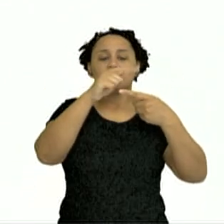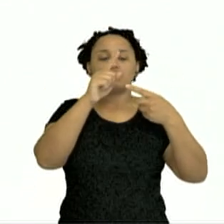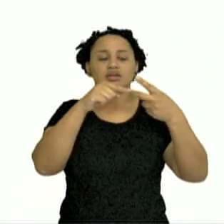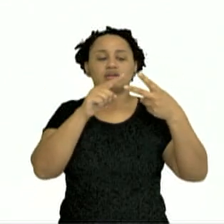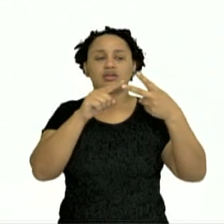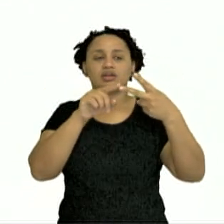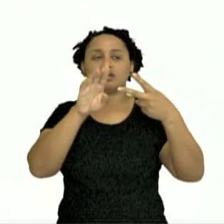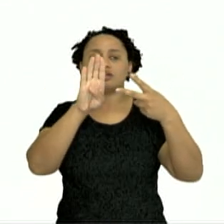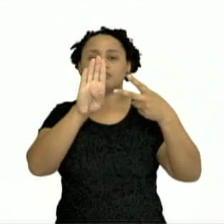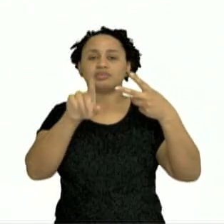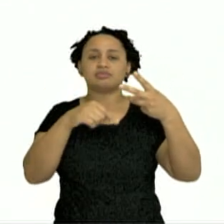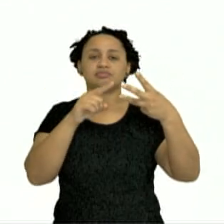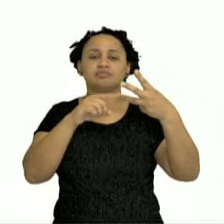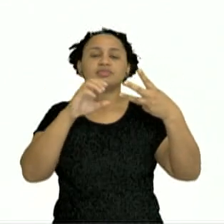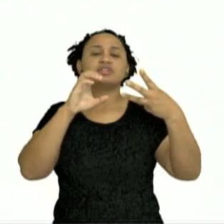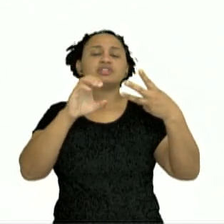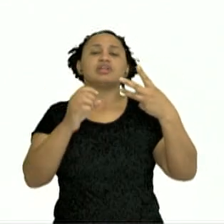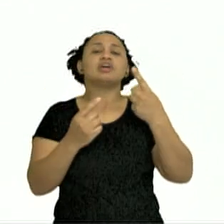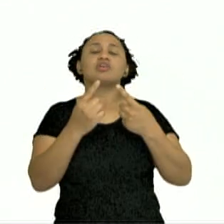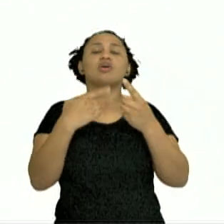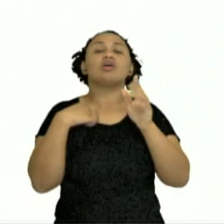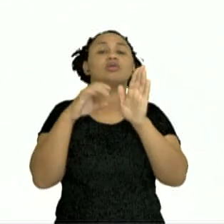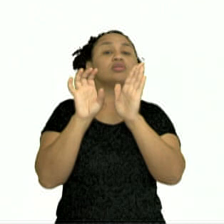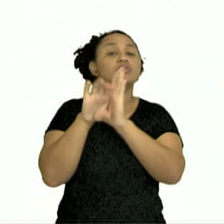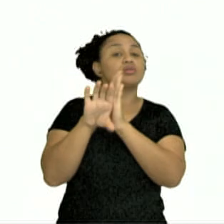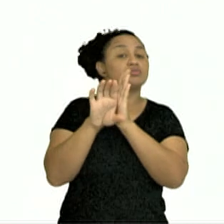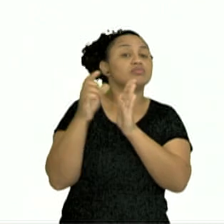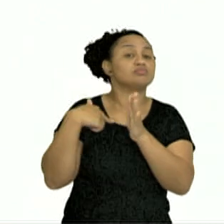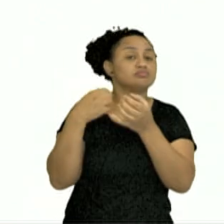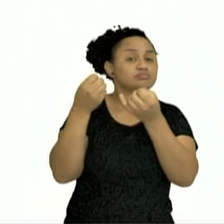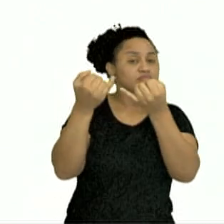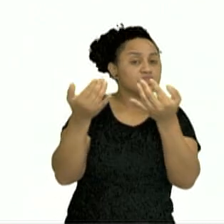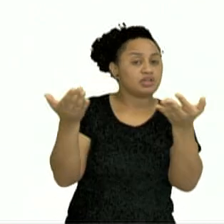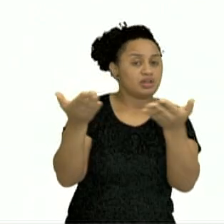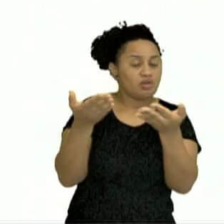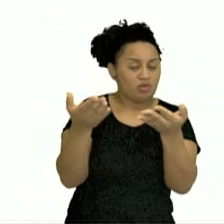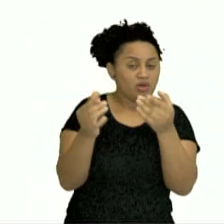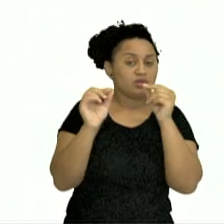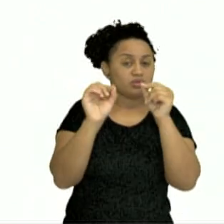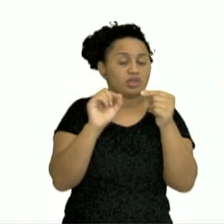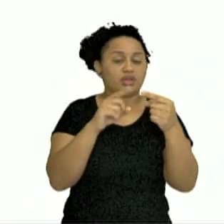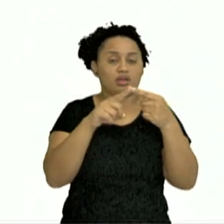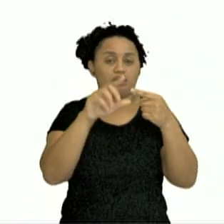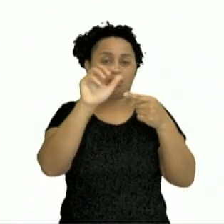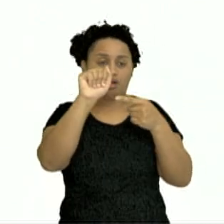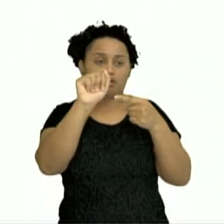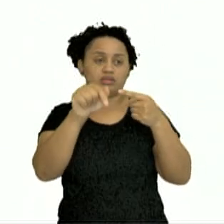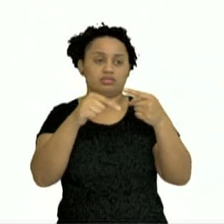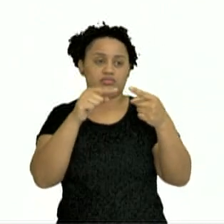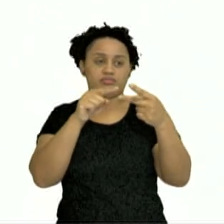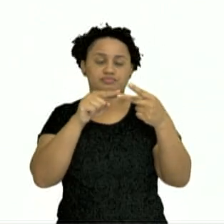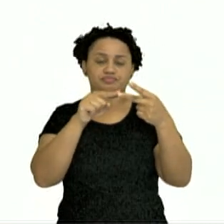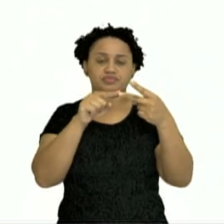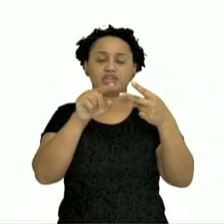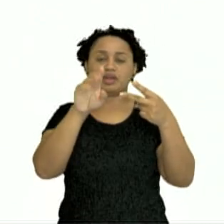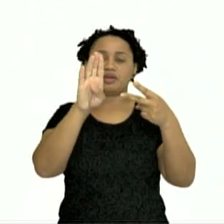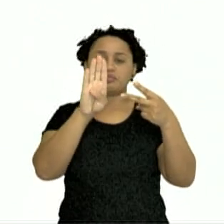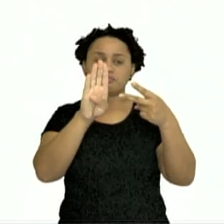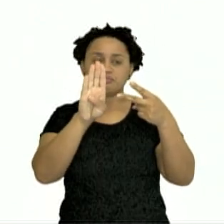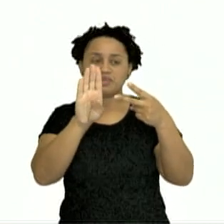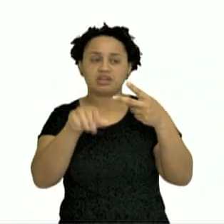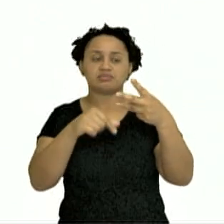Do que nós estamos falando aqui? Esse conceito que eu acabei de trazer para você refere-se a quê? Letra A,